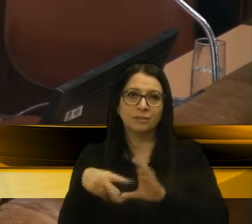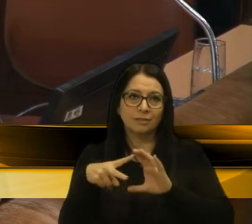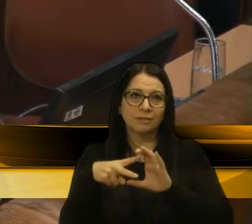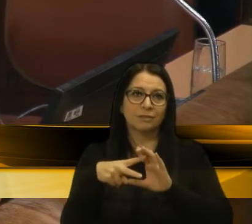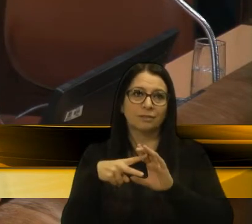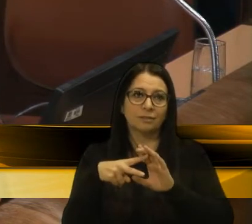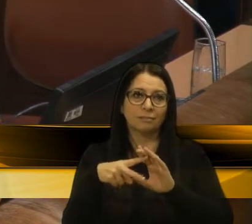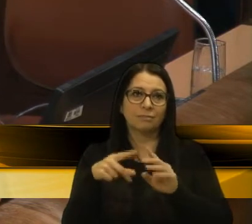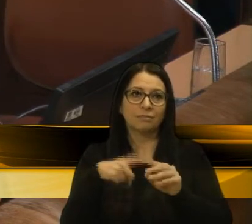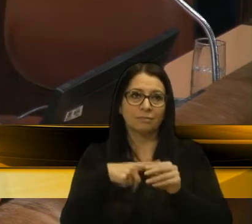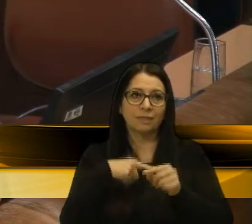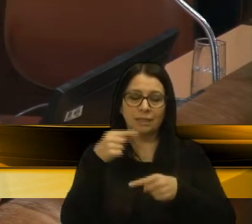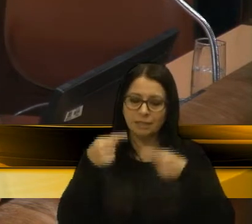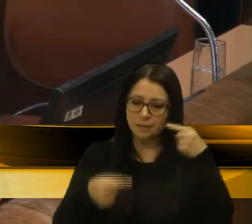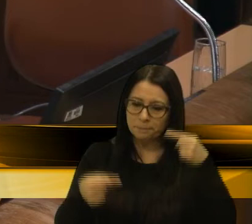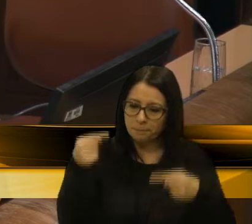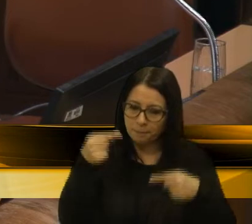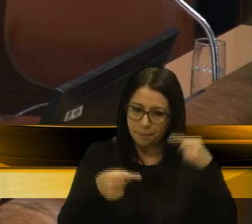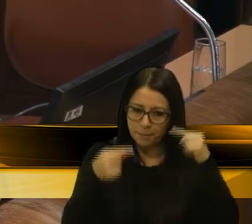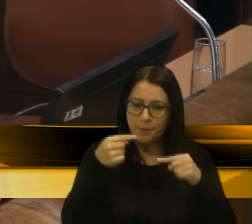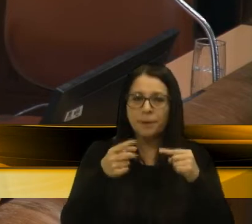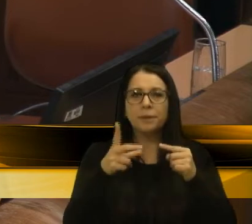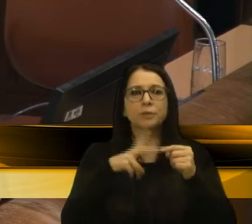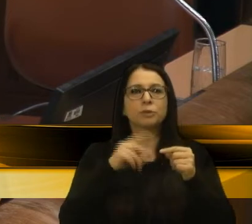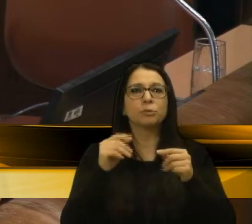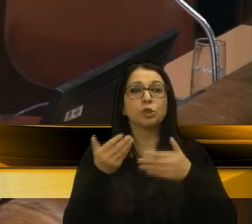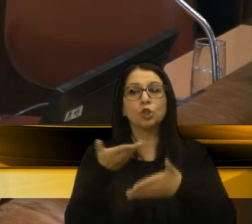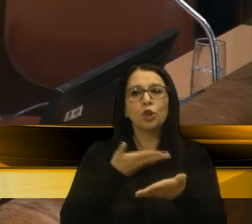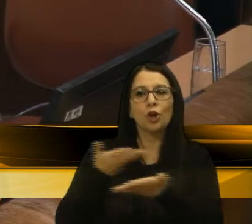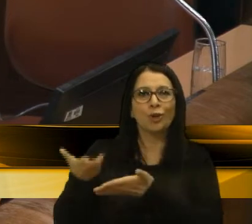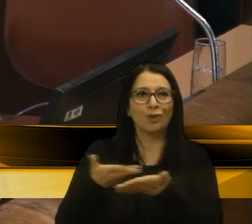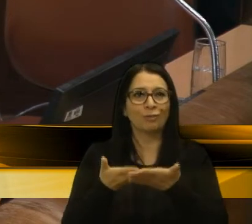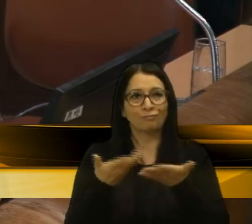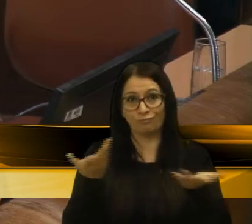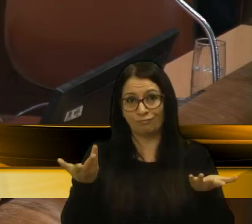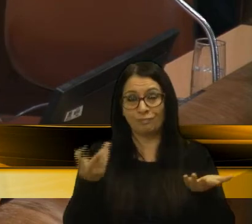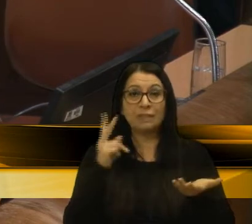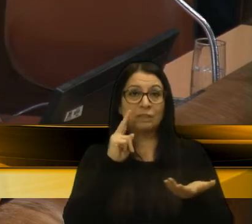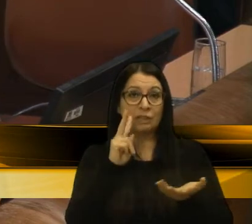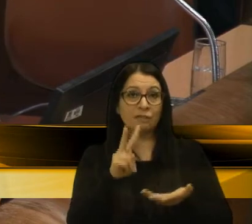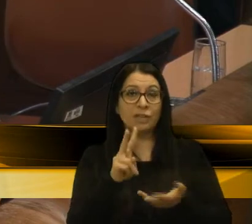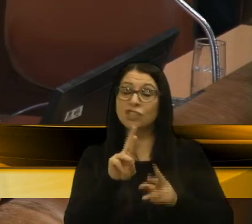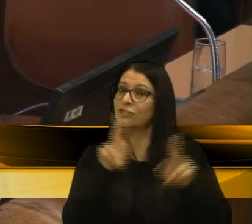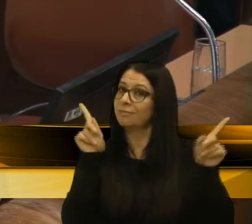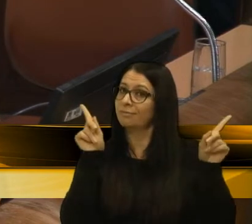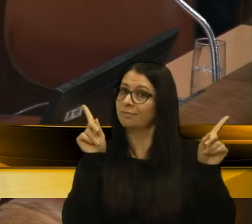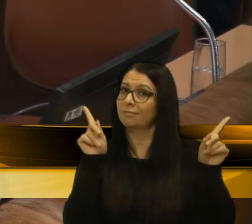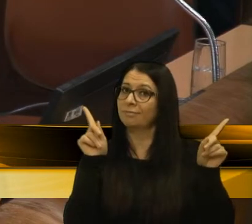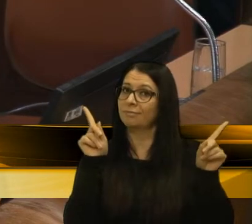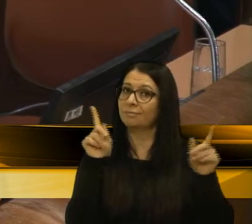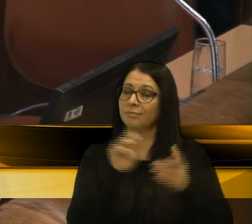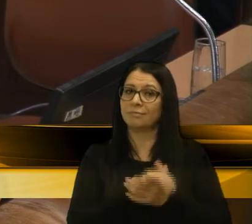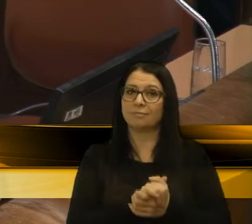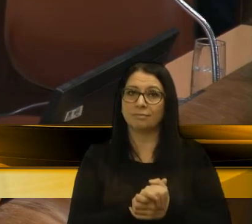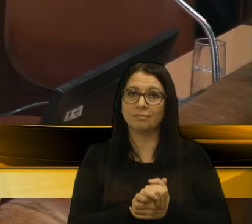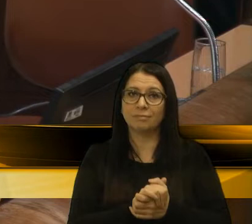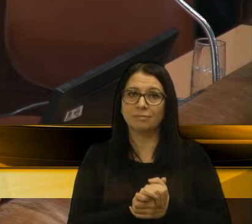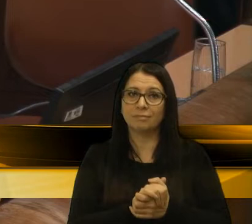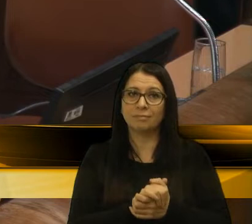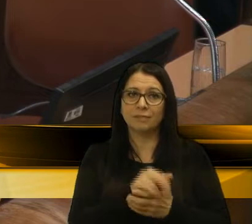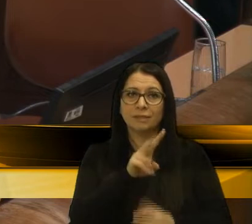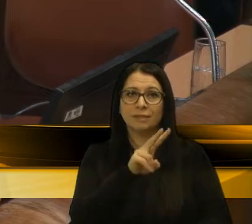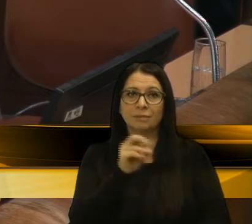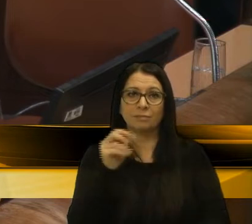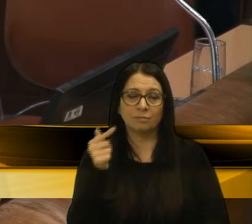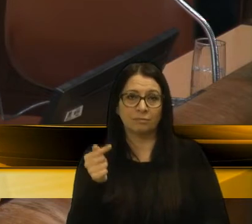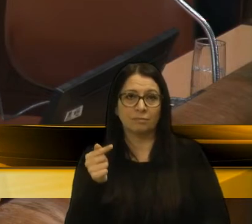que houvesse debate, para que houvesse trocas. Então, vejamos a diferença. Isso foi em